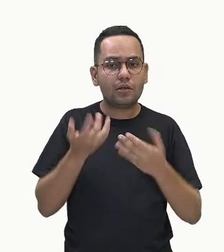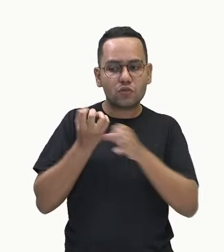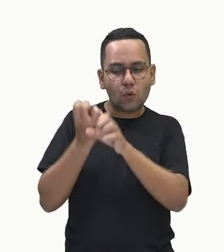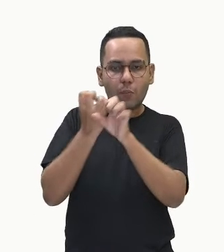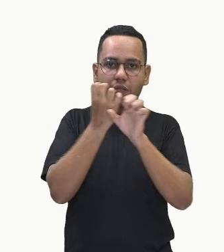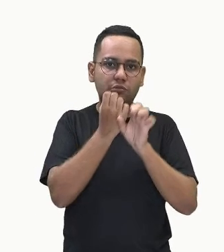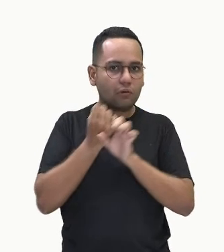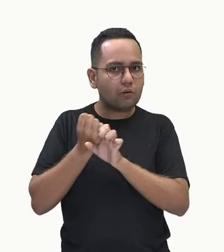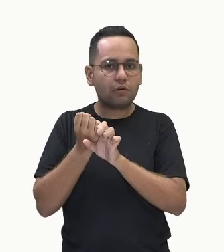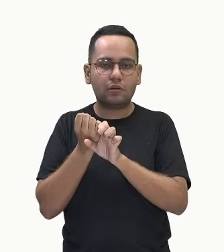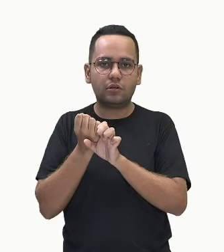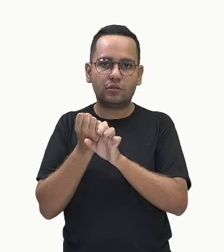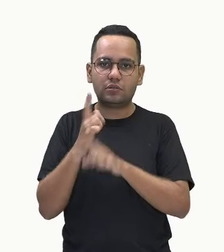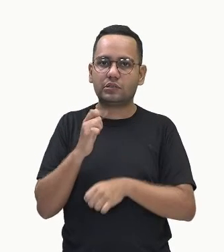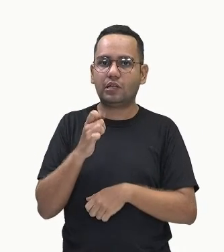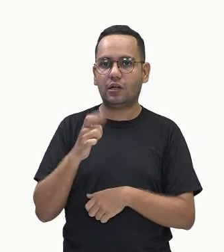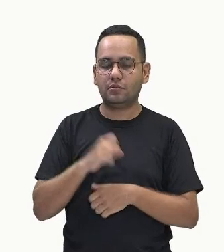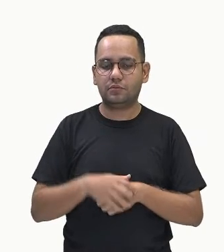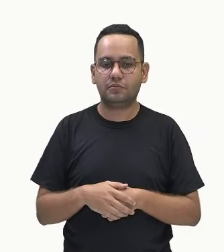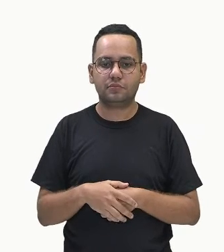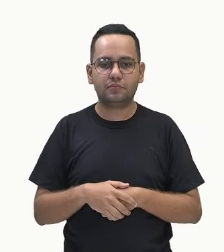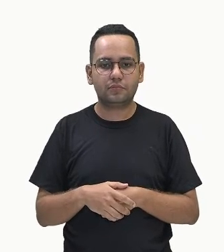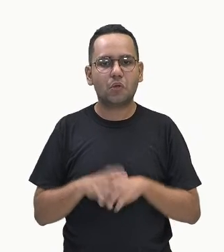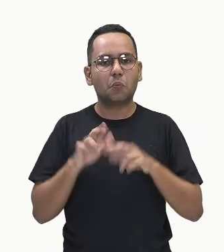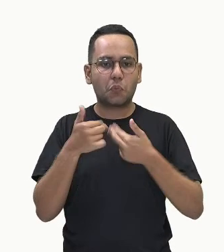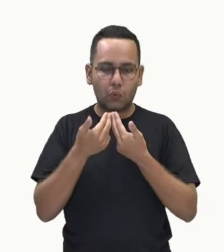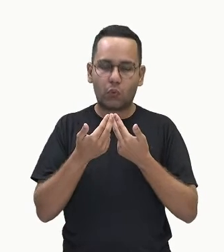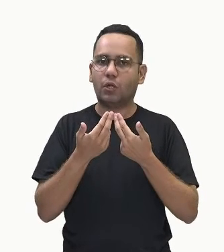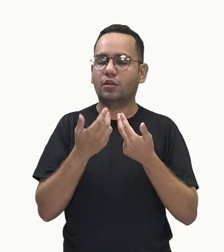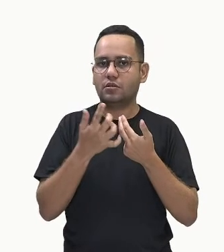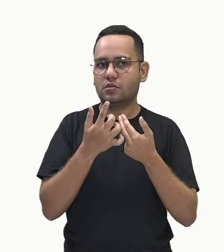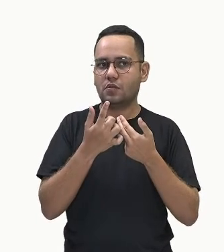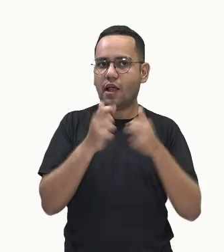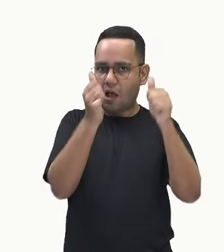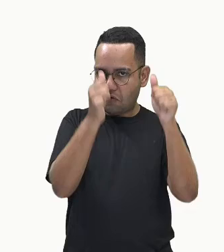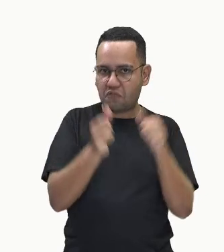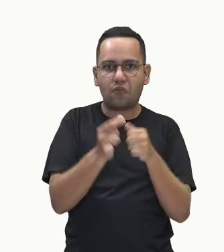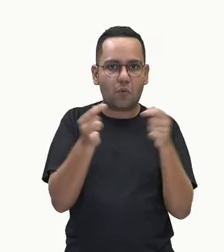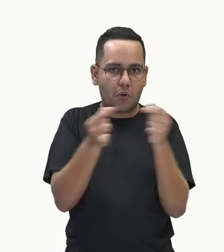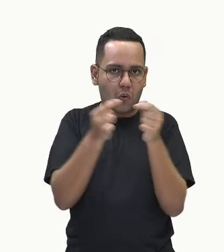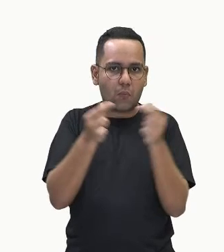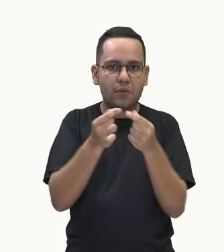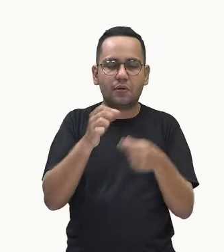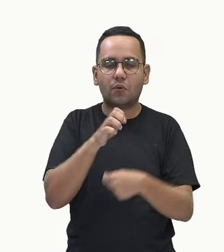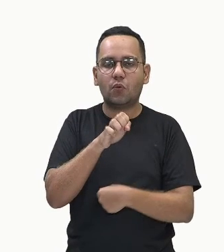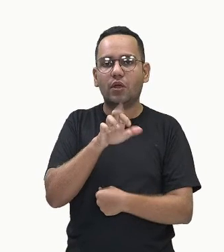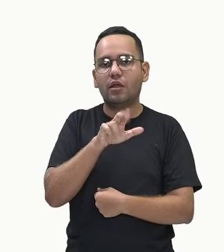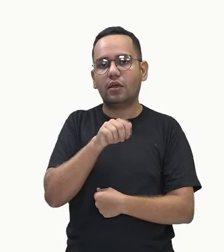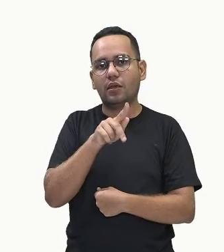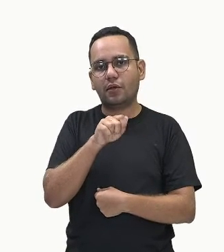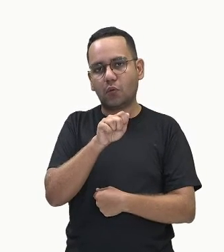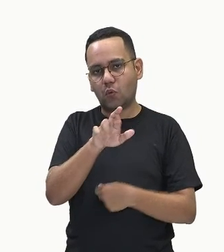Como eu tenho um polígono regular, eu vou reescrever esse P aqui, ó, vou colocar de outra cor, como sendo